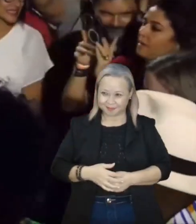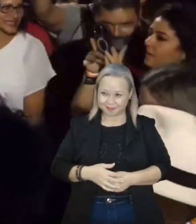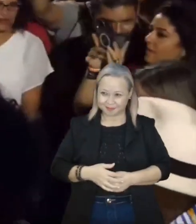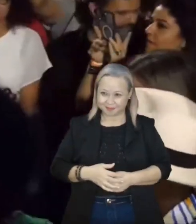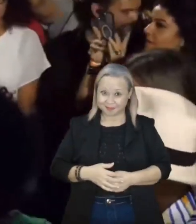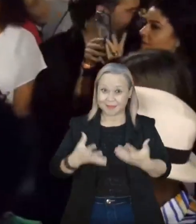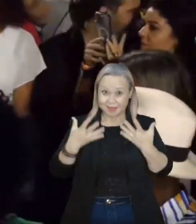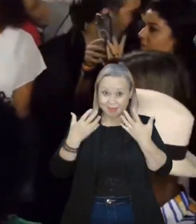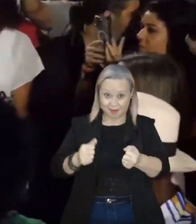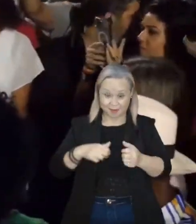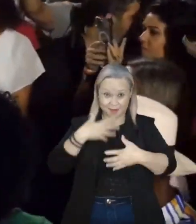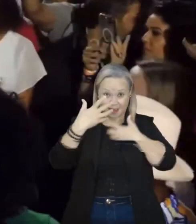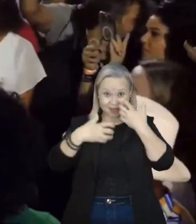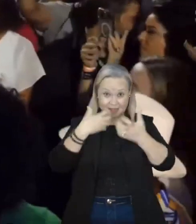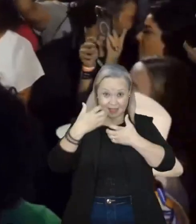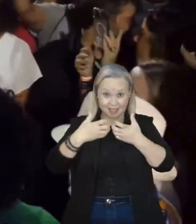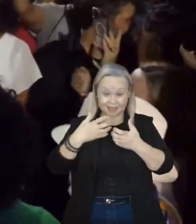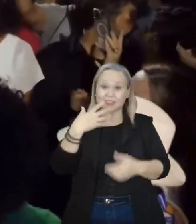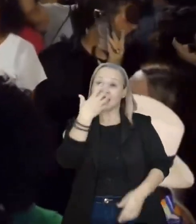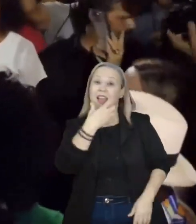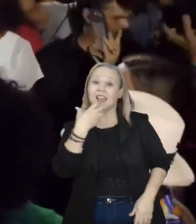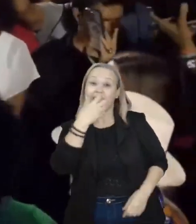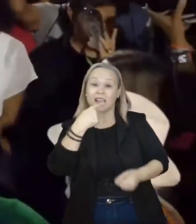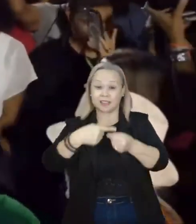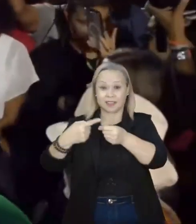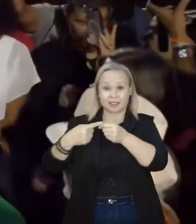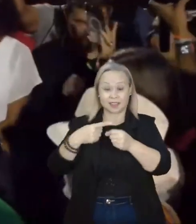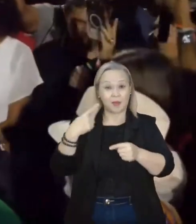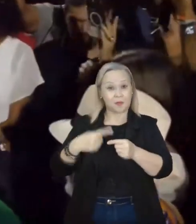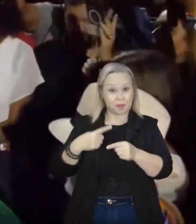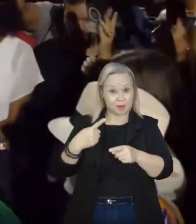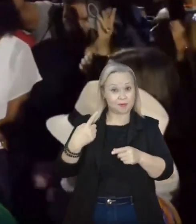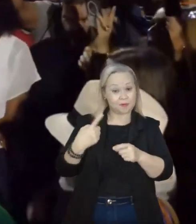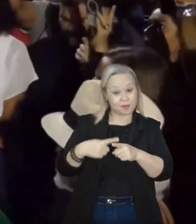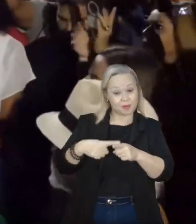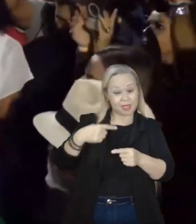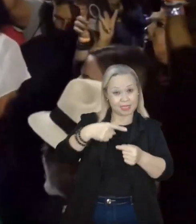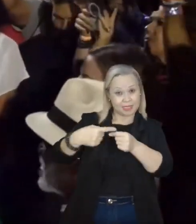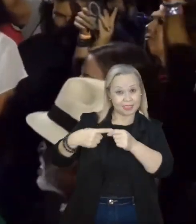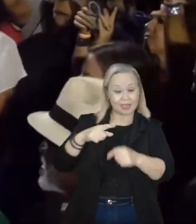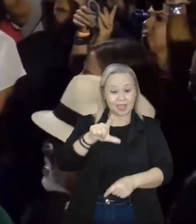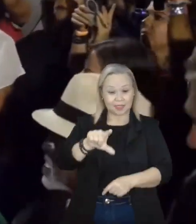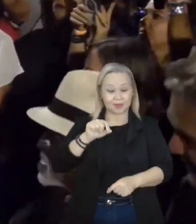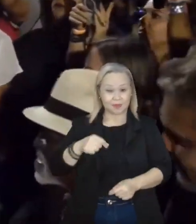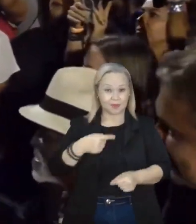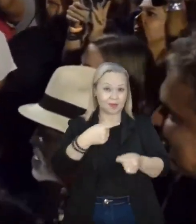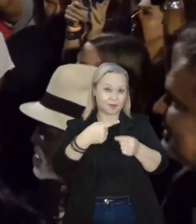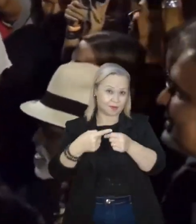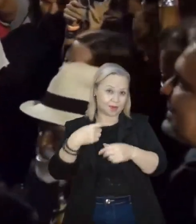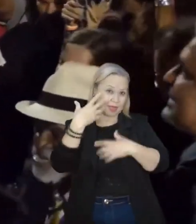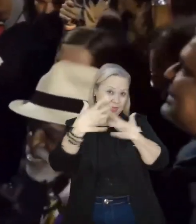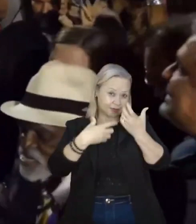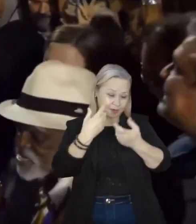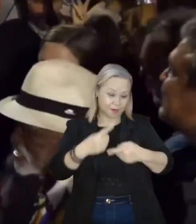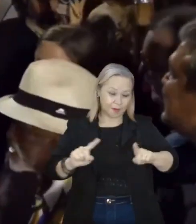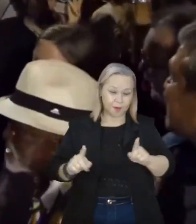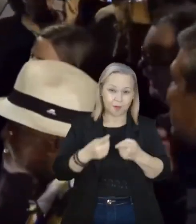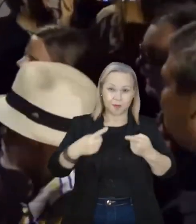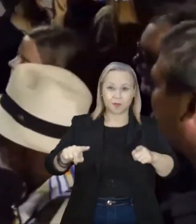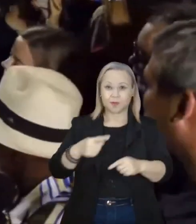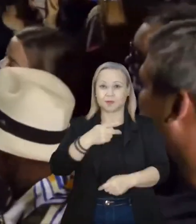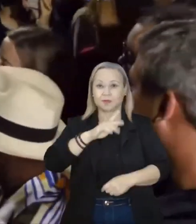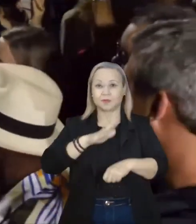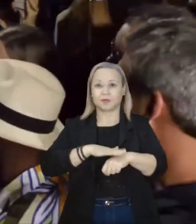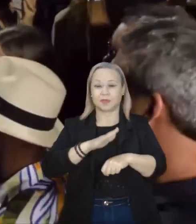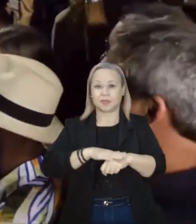Vamos cantar o canto da cidade, porque essa cidade aqui já escolheu essa canção como música da sua cidade, de